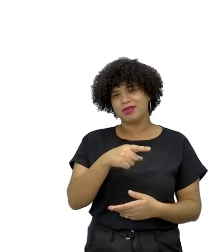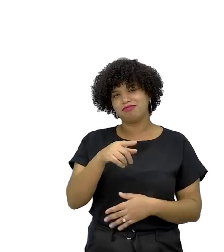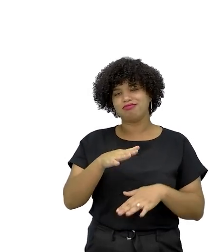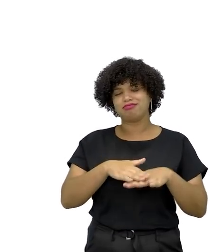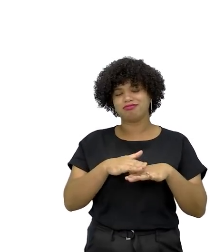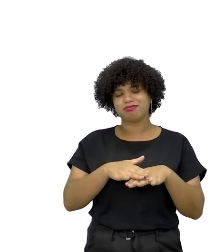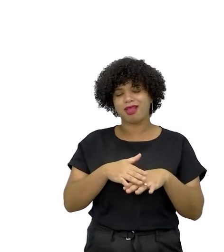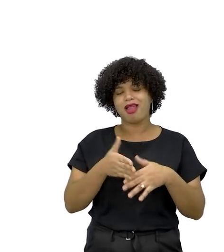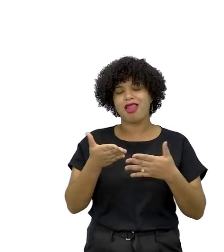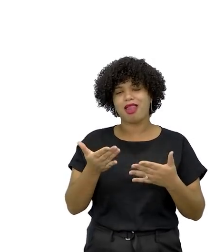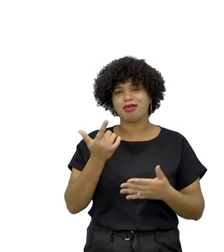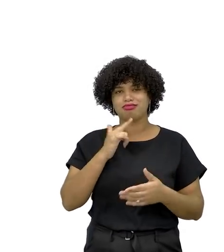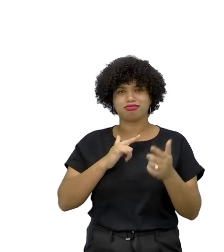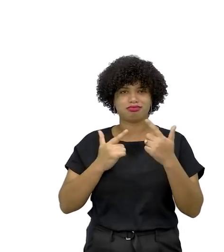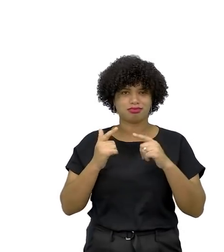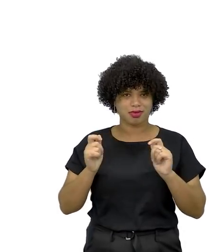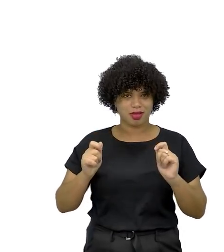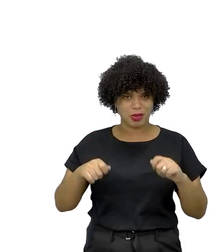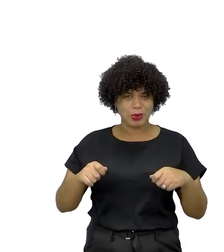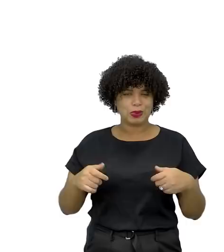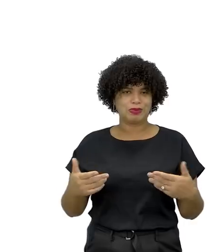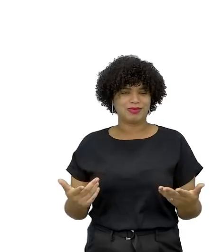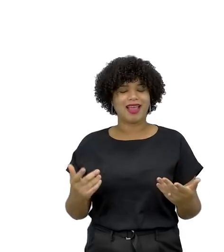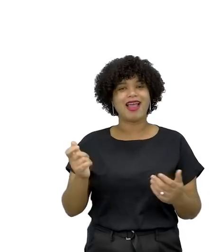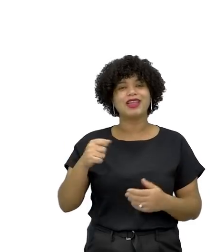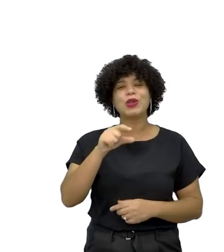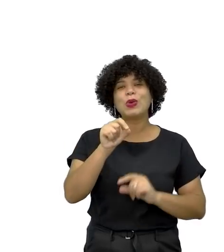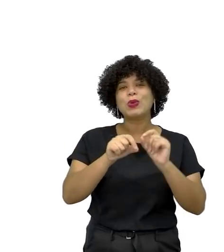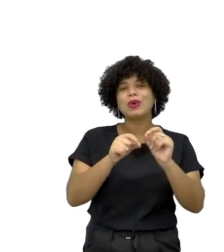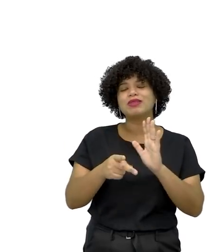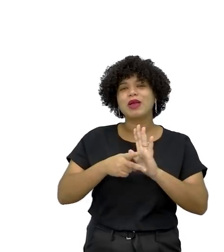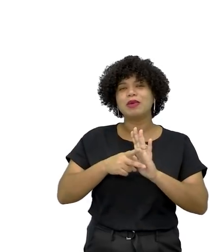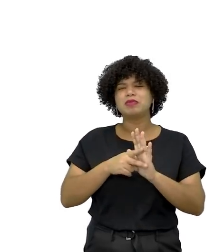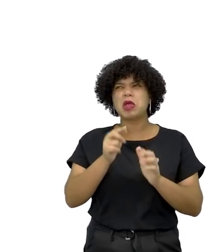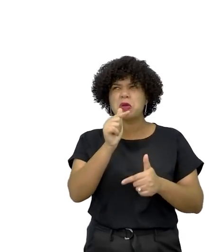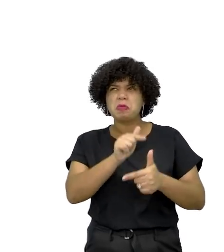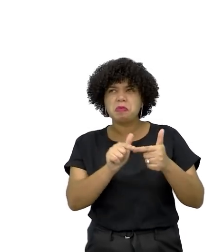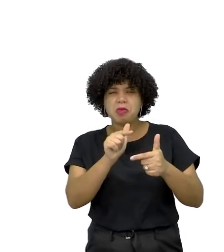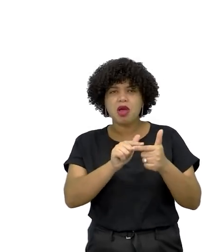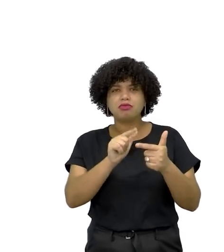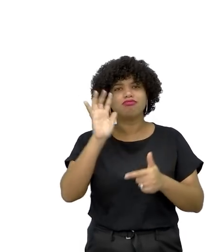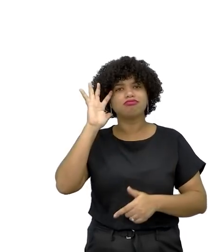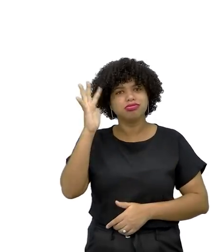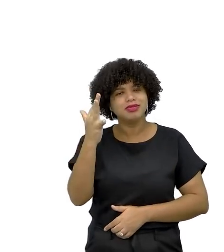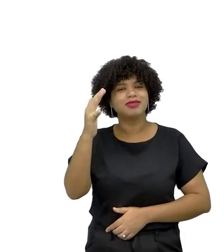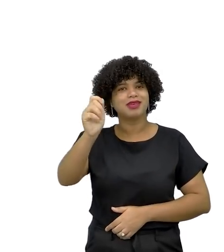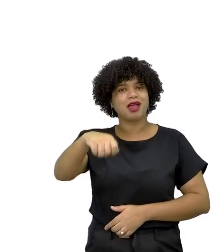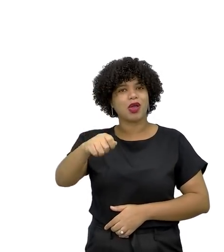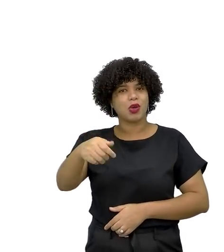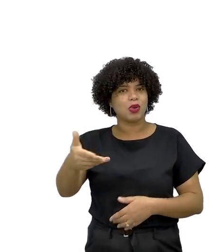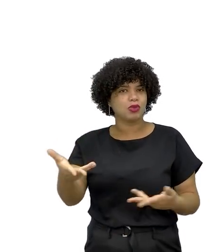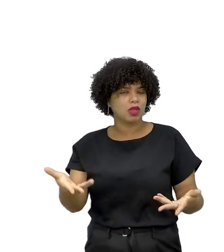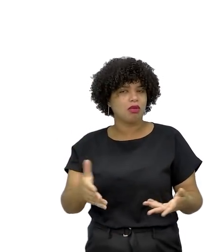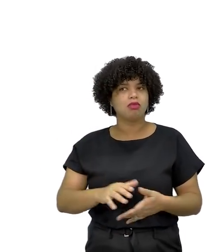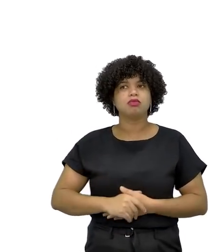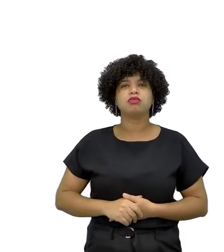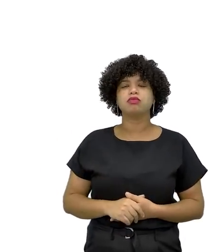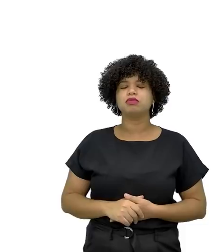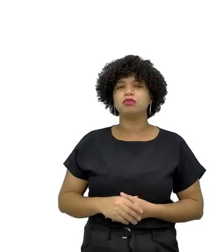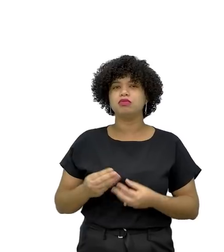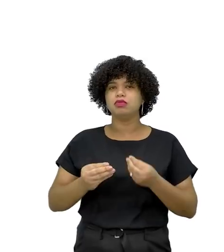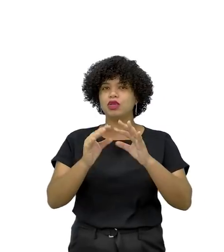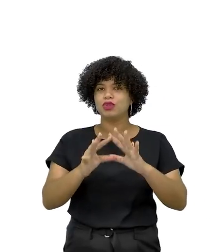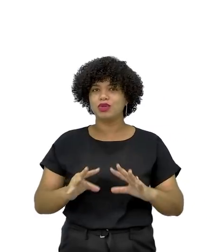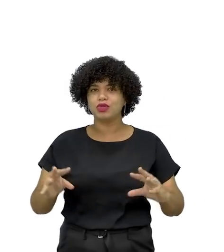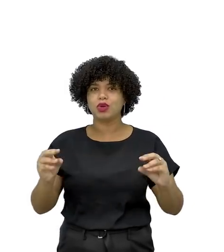tranquilamente, né? Então, eu posso trazer a resoluções de problemas, eu posso trabalhar com a sala